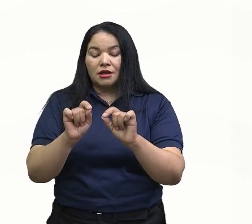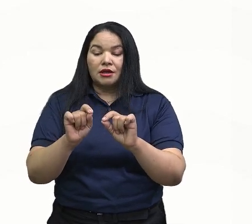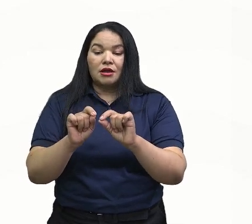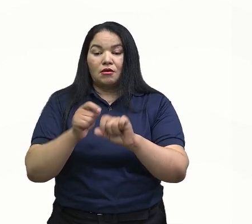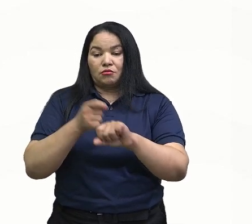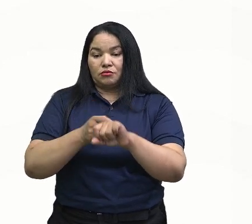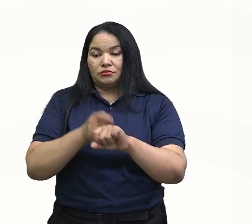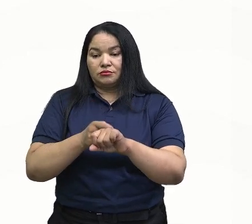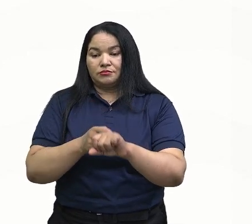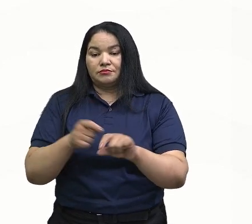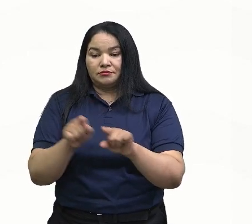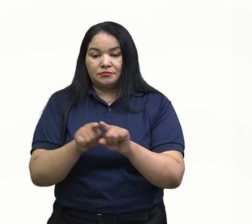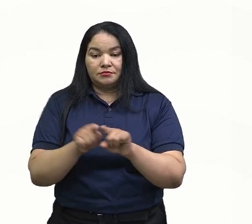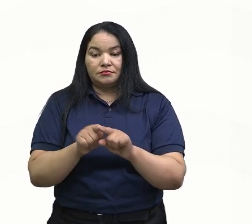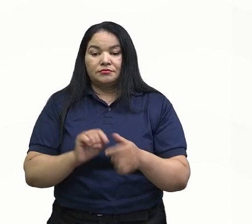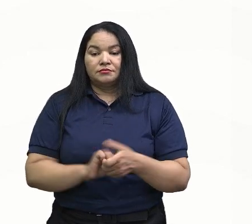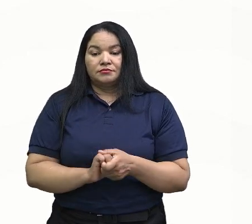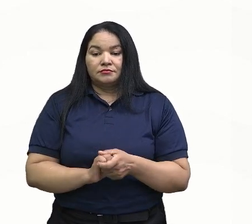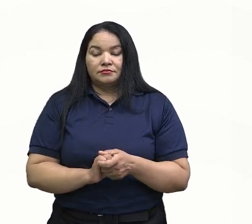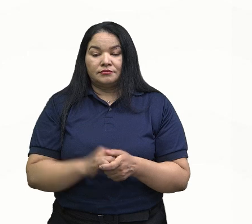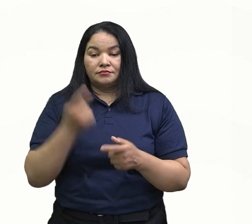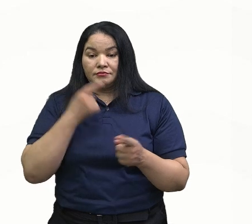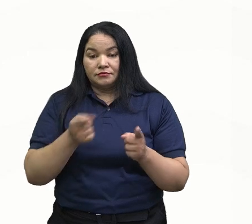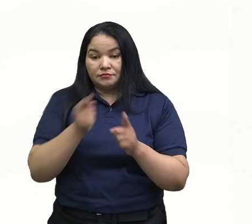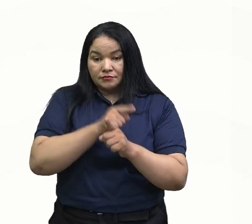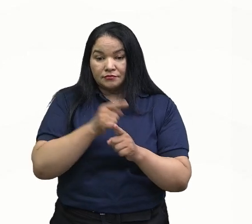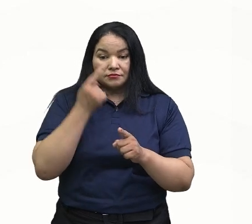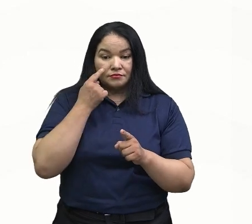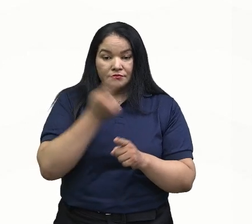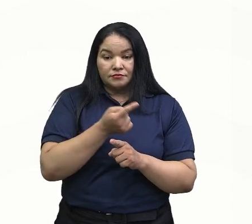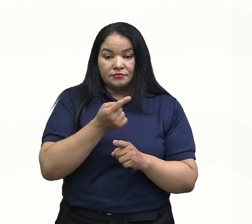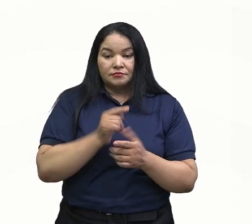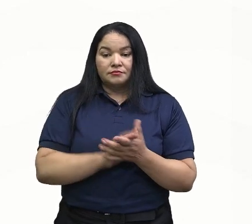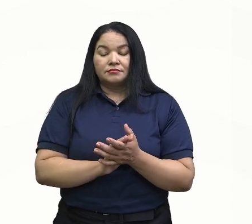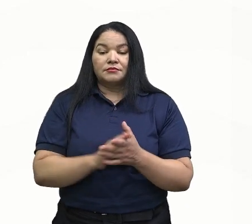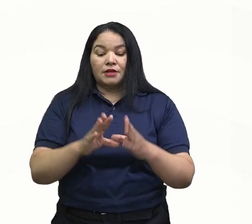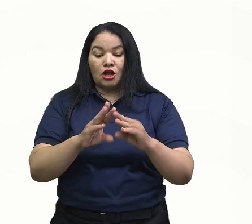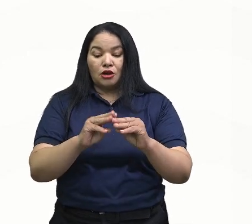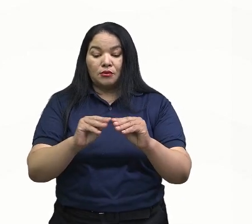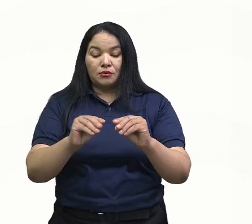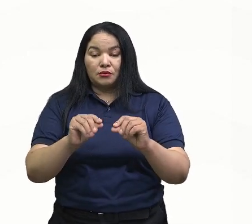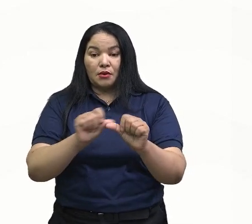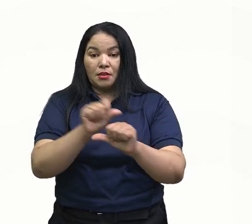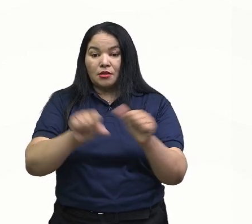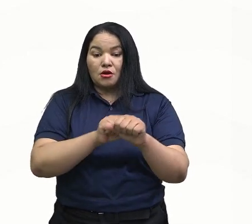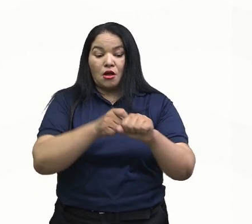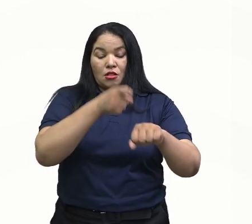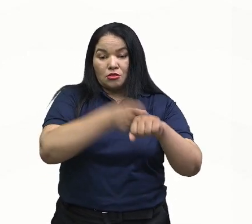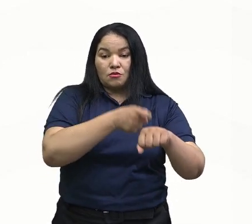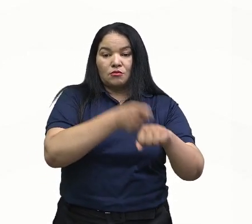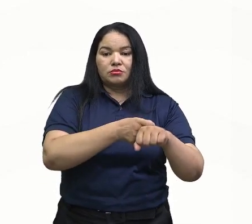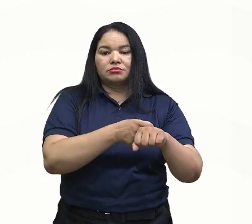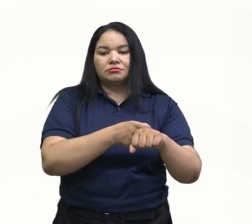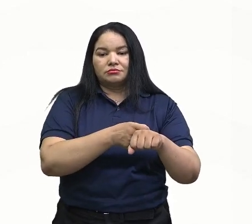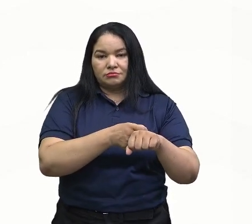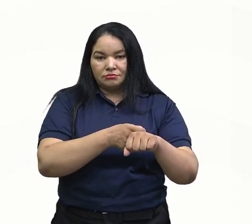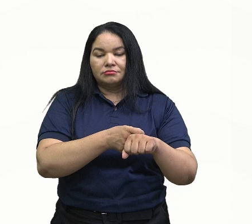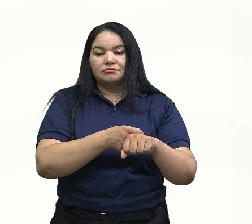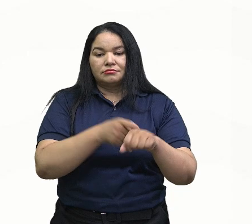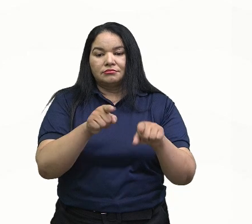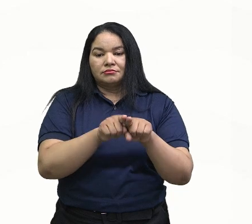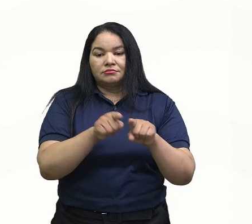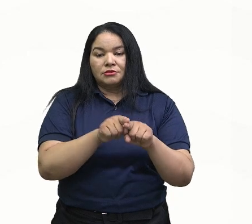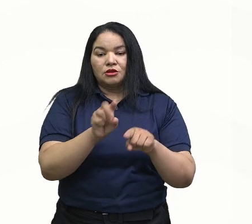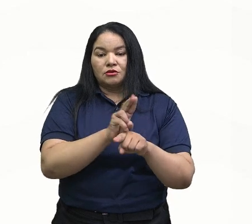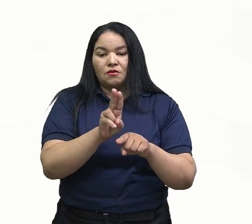Também do líquido para o sólido, nós temos solidificação. Do sólido para o gasoso, sem passar pelo